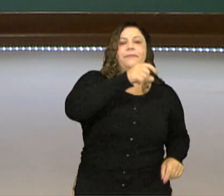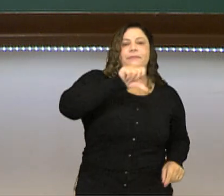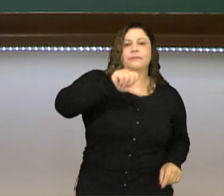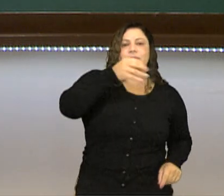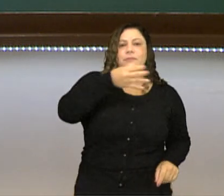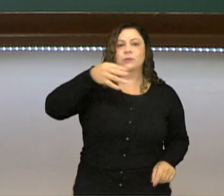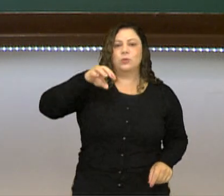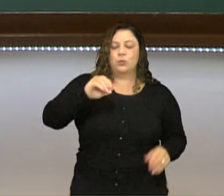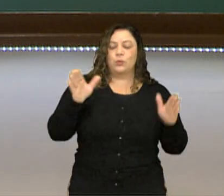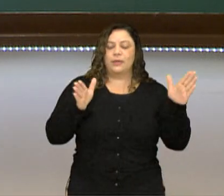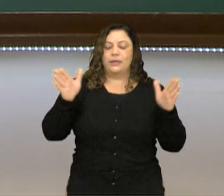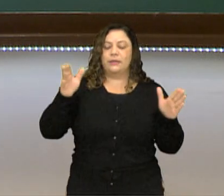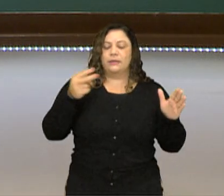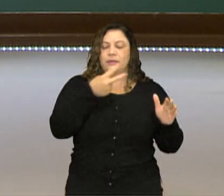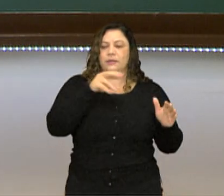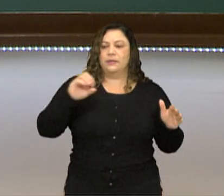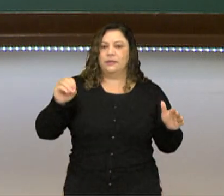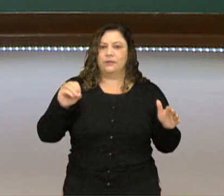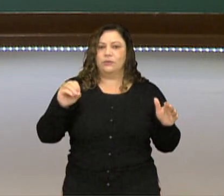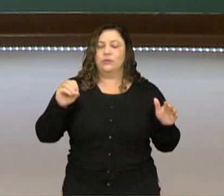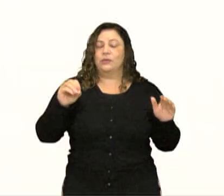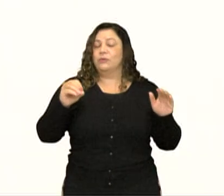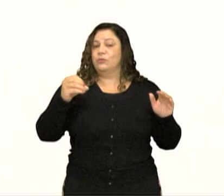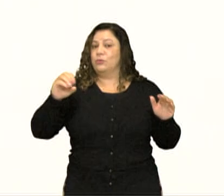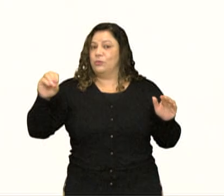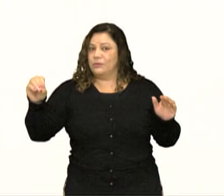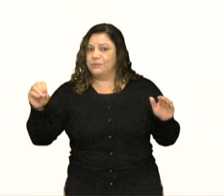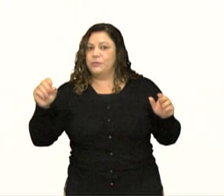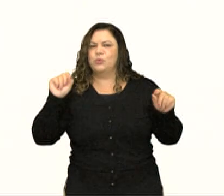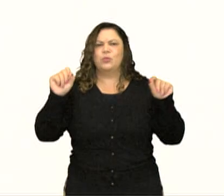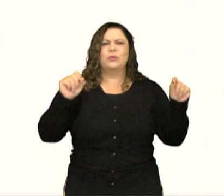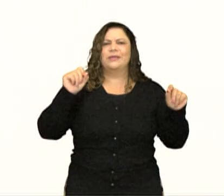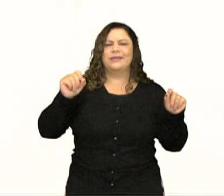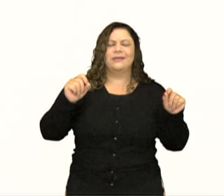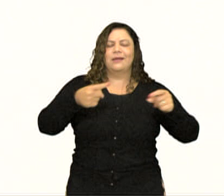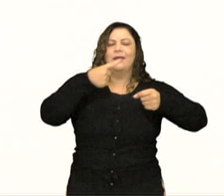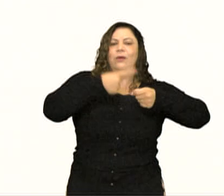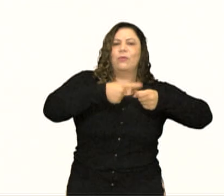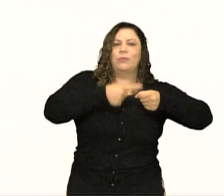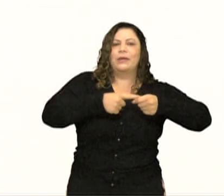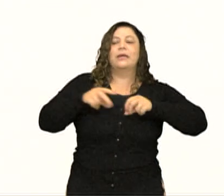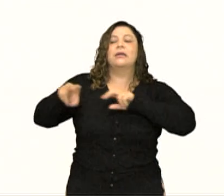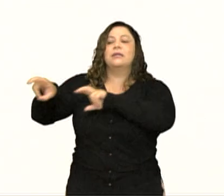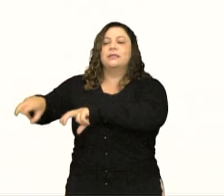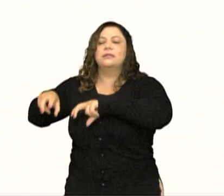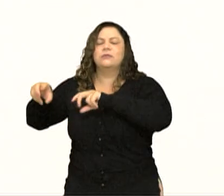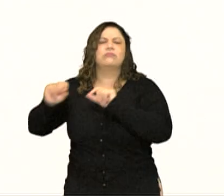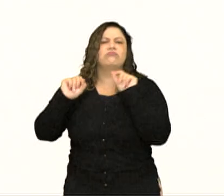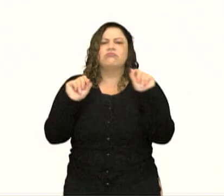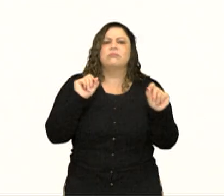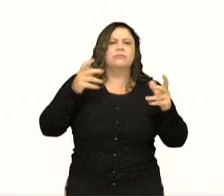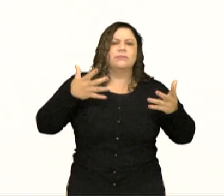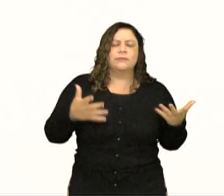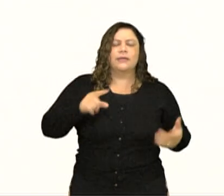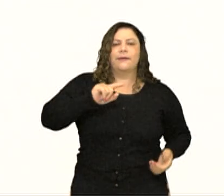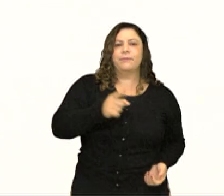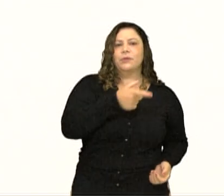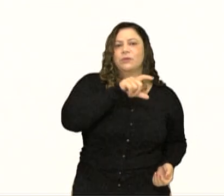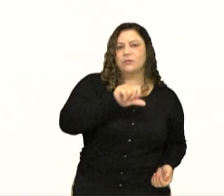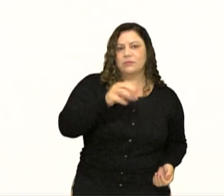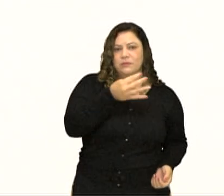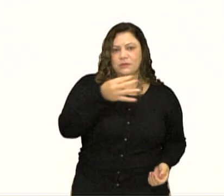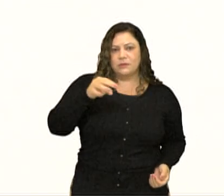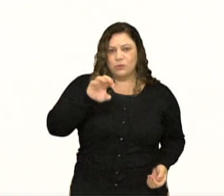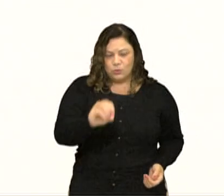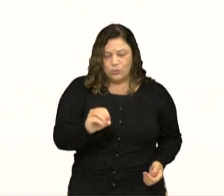2000, né? O que era a população urbana e o que era a população rural. Então, em 1940, segundo o